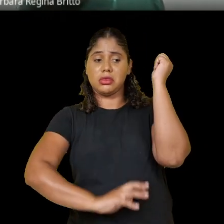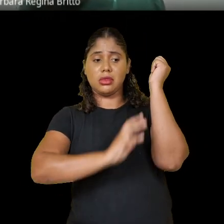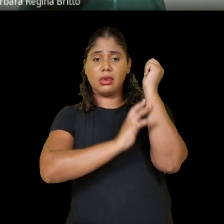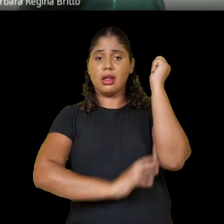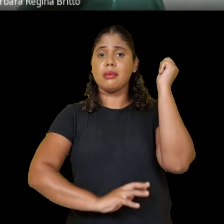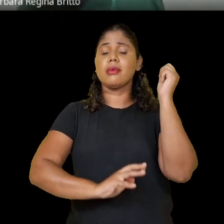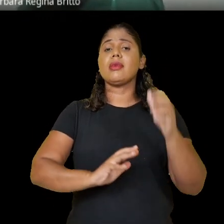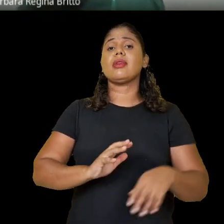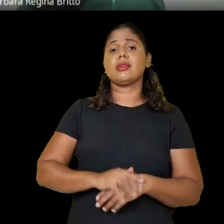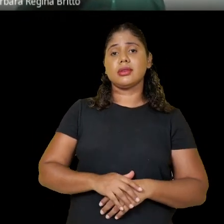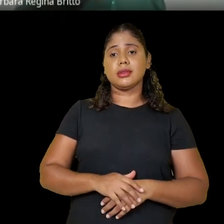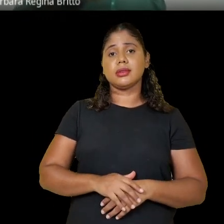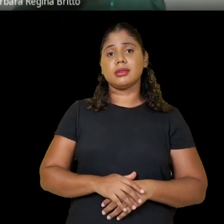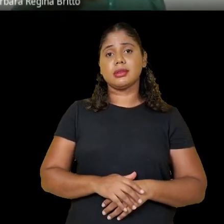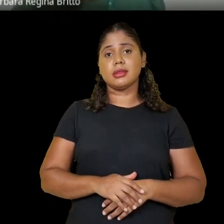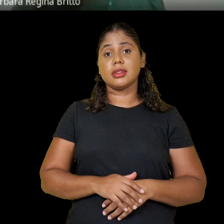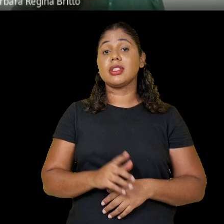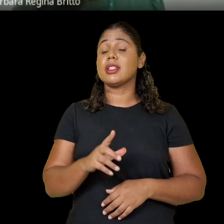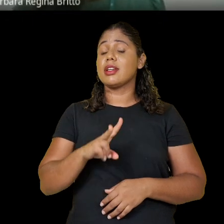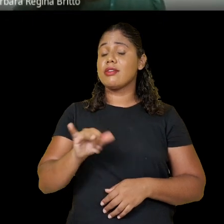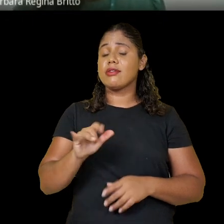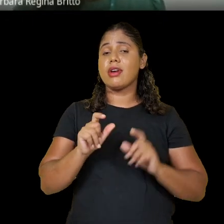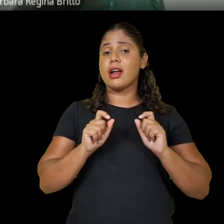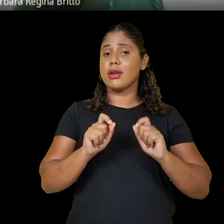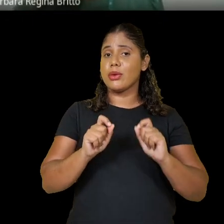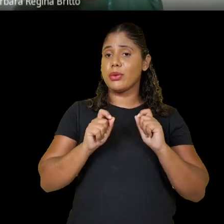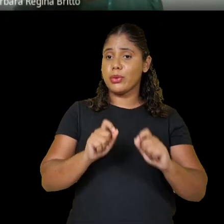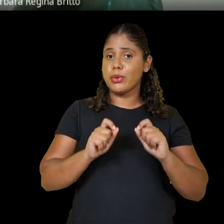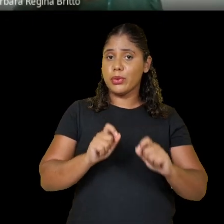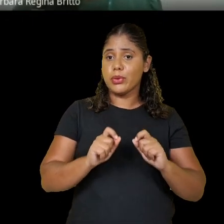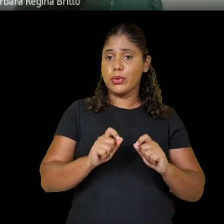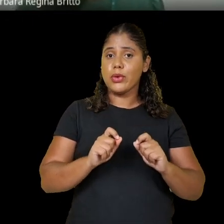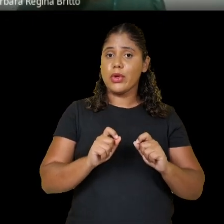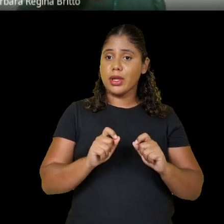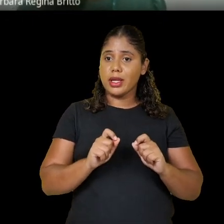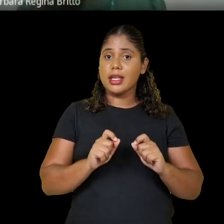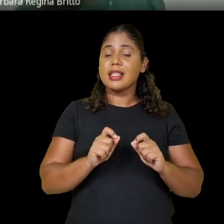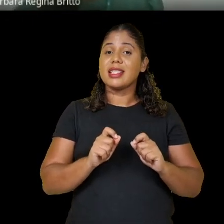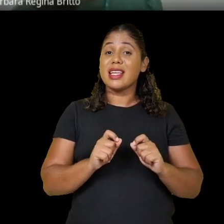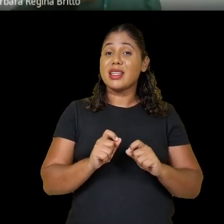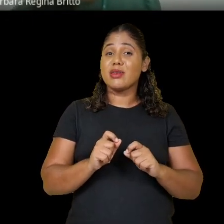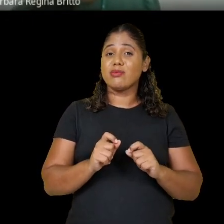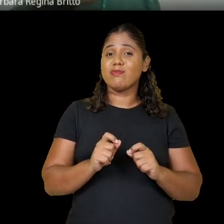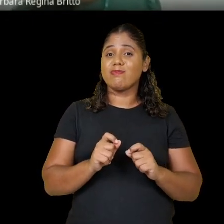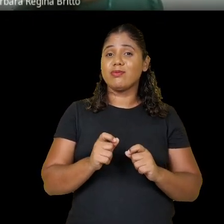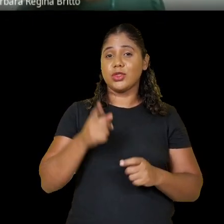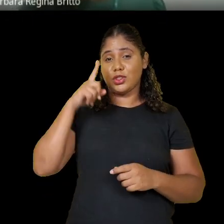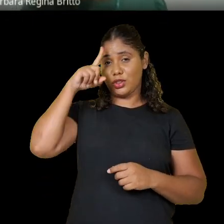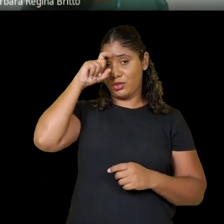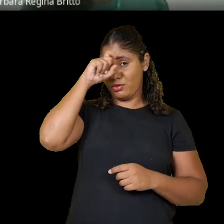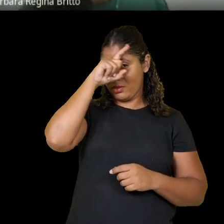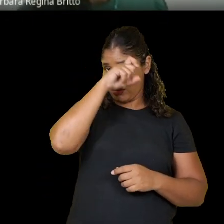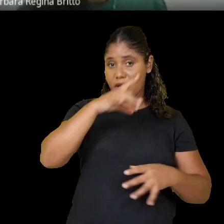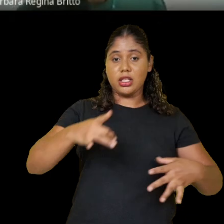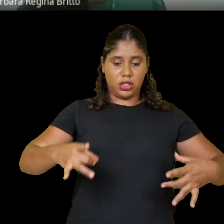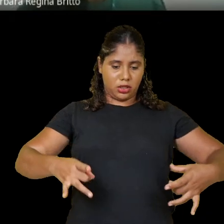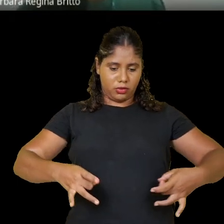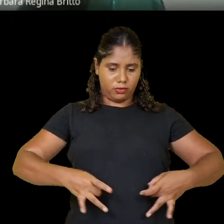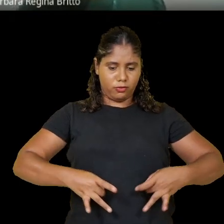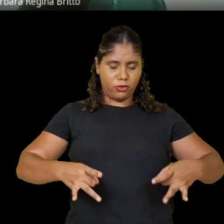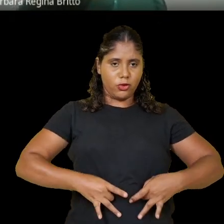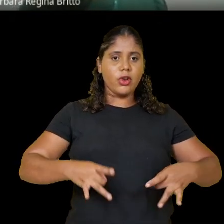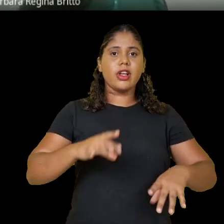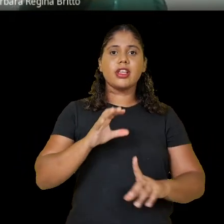vai haver, também a questão da baixa resistência vascular por influência da progesterona, que a gente vai discutir também sobre